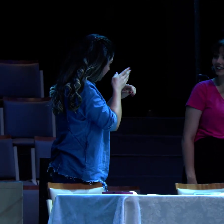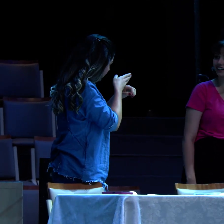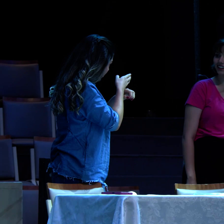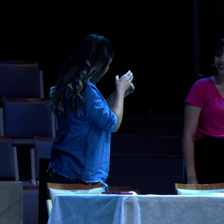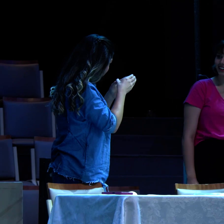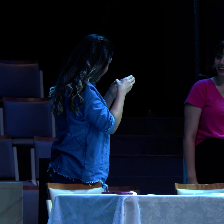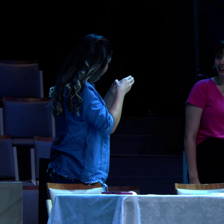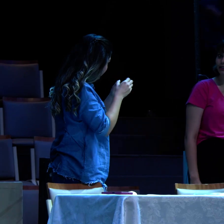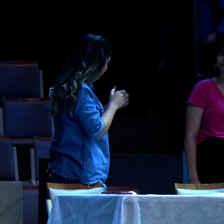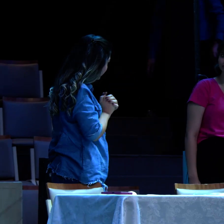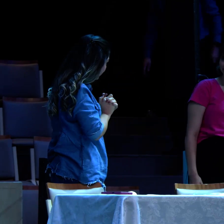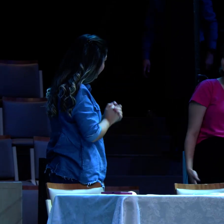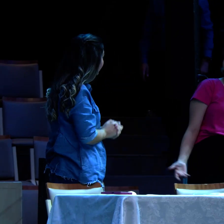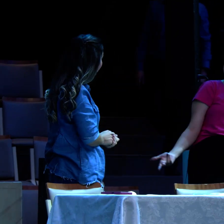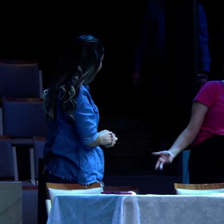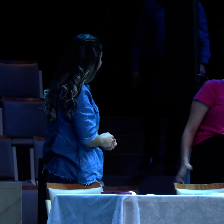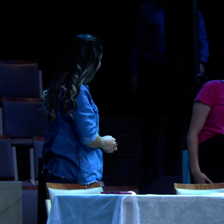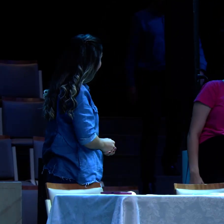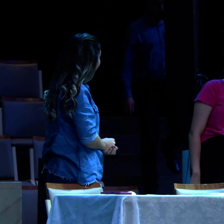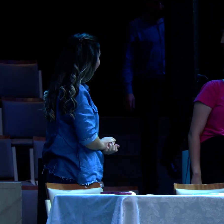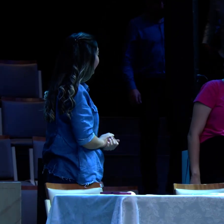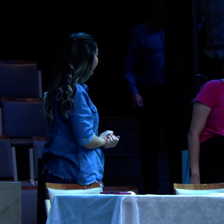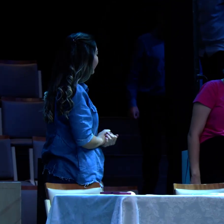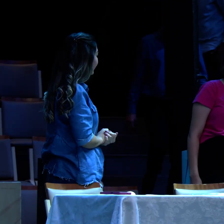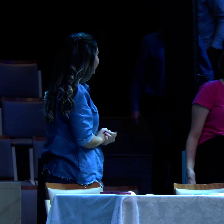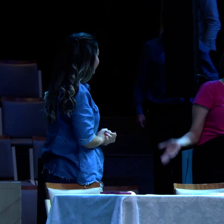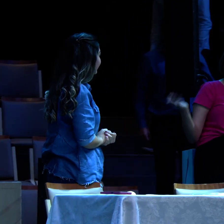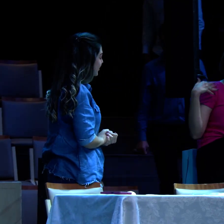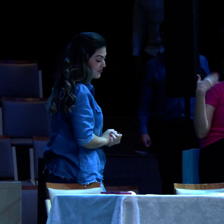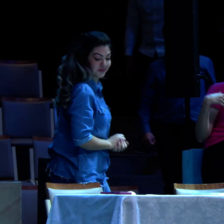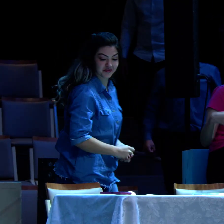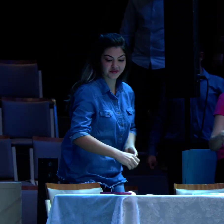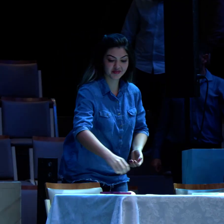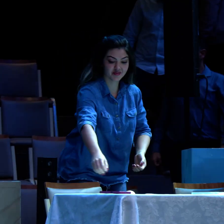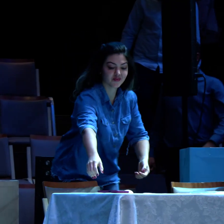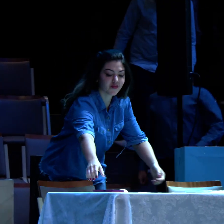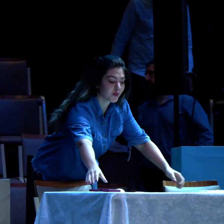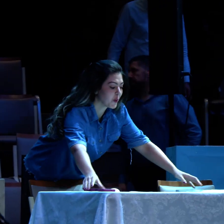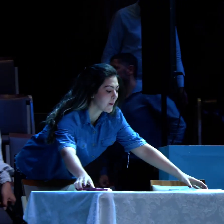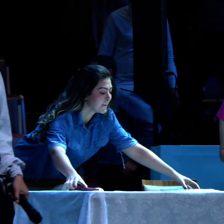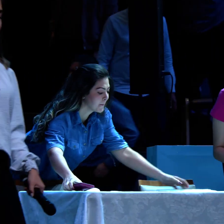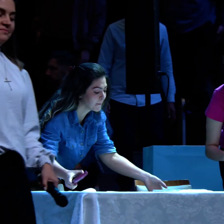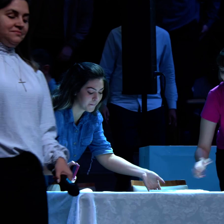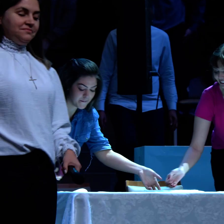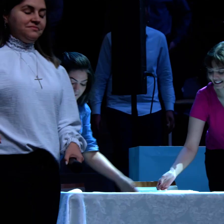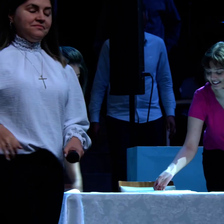quero, quero sim. Posso entrar no grupo de vocês? Posso claro, ir junto? Vamos lá, vamos aproveitar agora. Legal. Vamos.